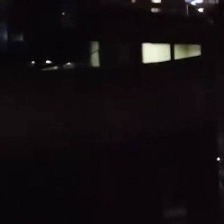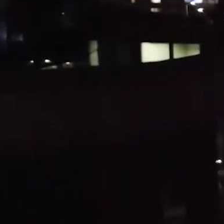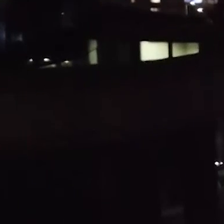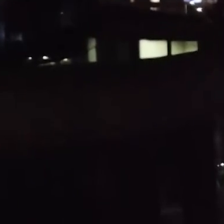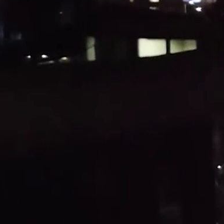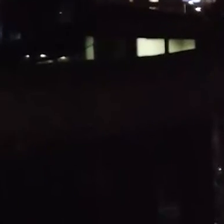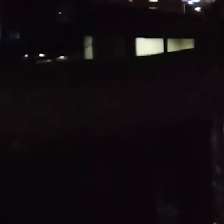E a gente volta amanhã. E a volta